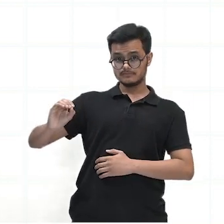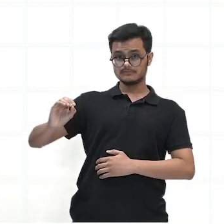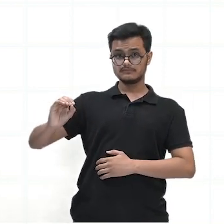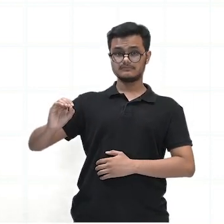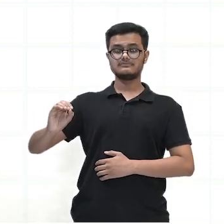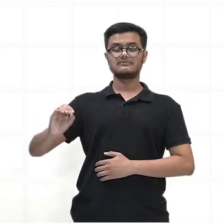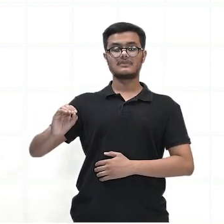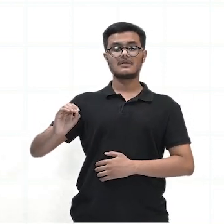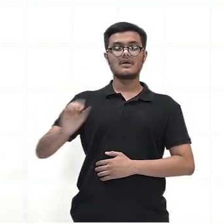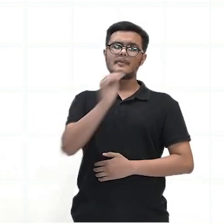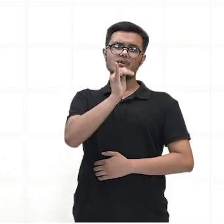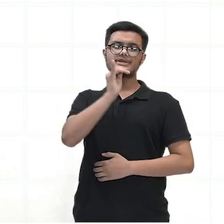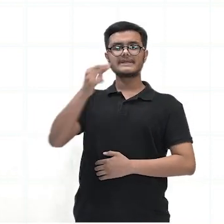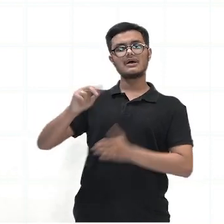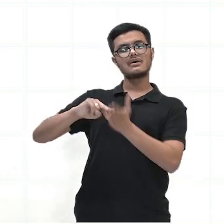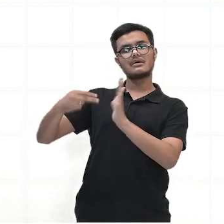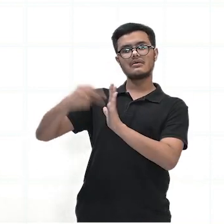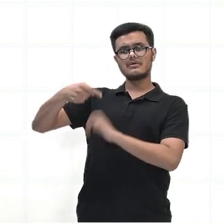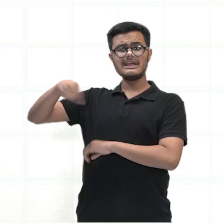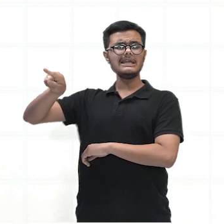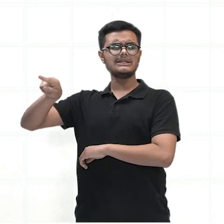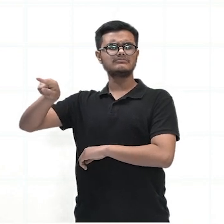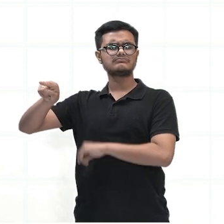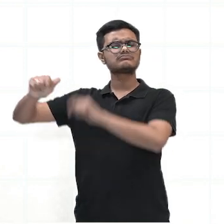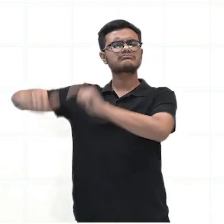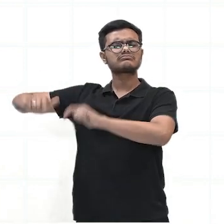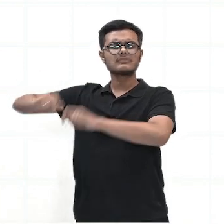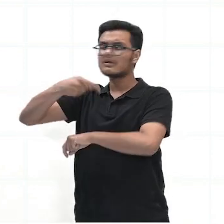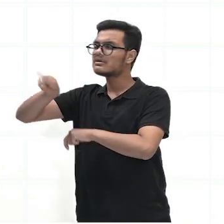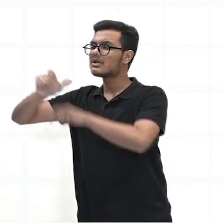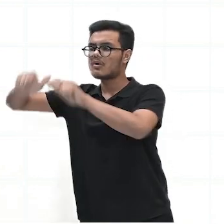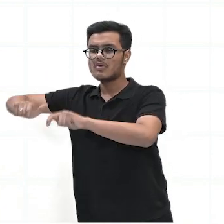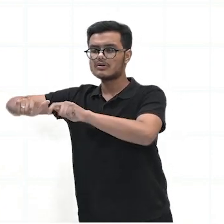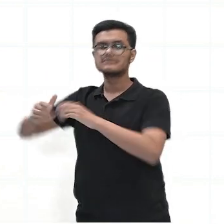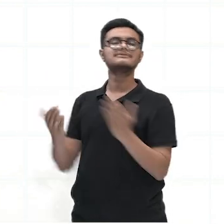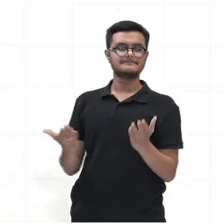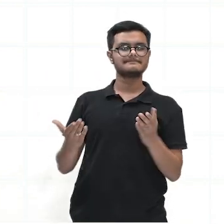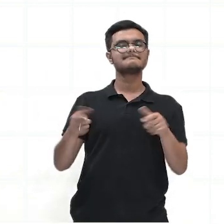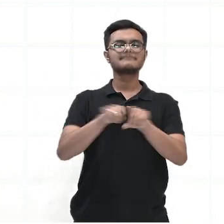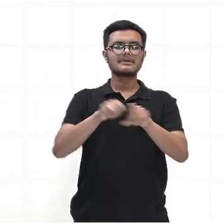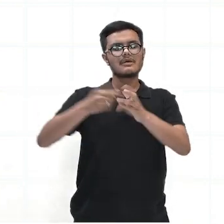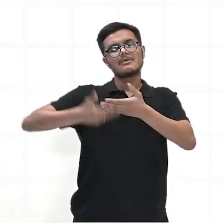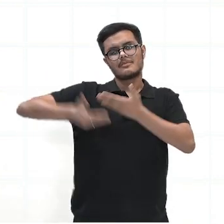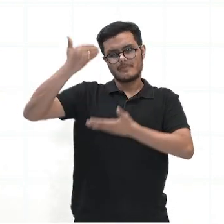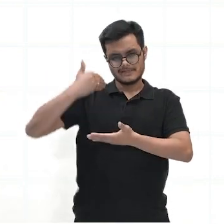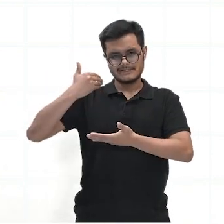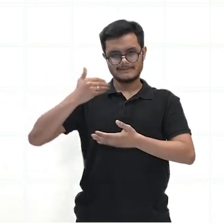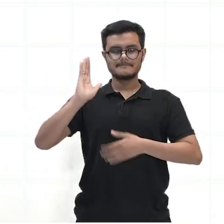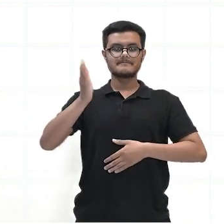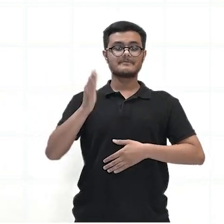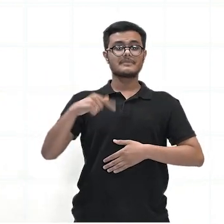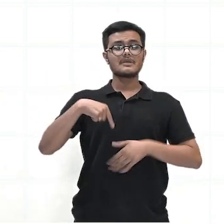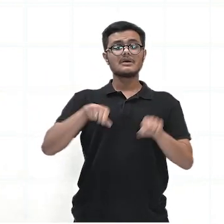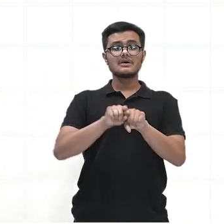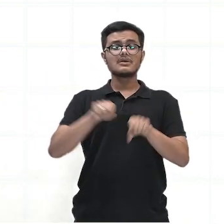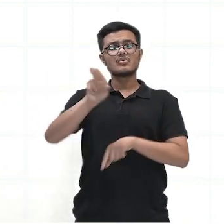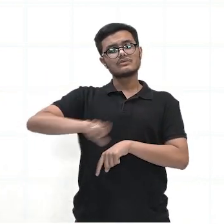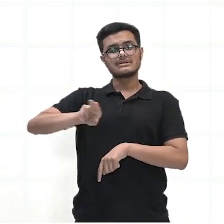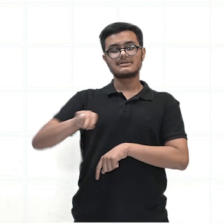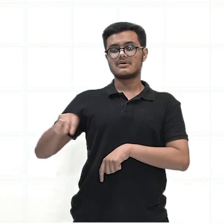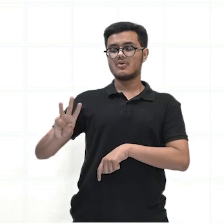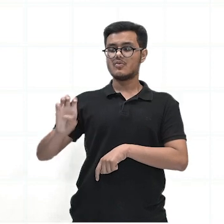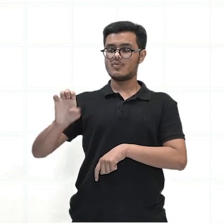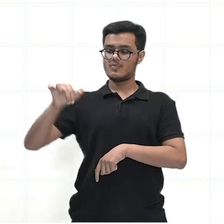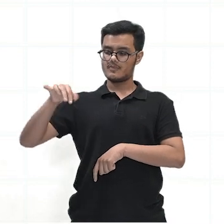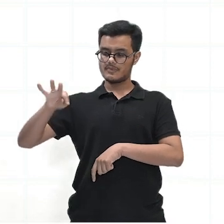verbo ir para, e a forma dele no passado, que a gente viu aqui, né, na fala dos nossos personagens, é went.